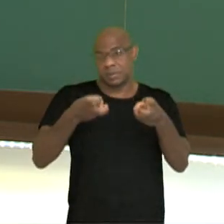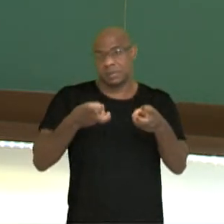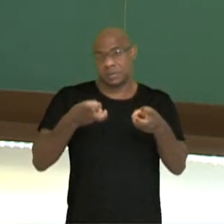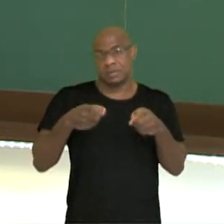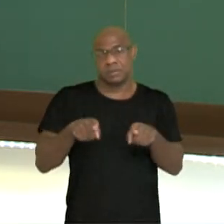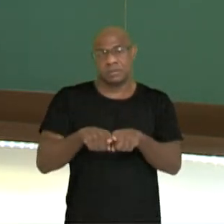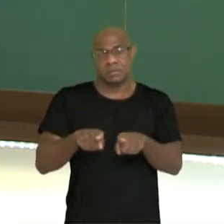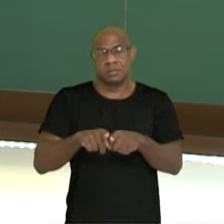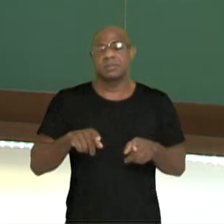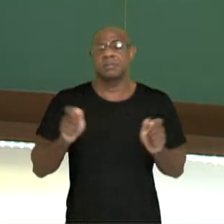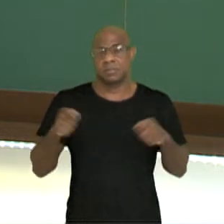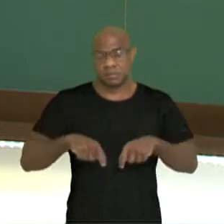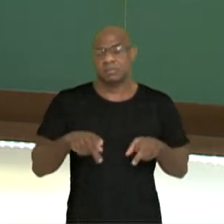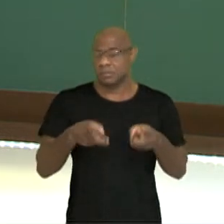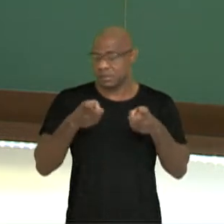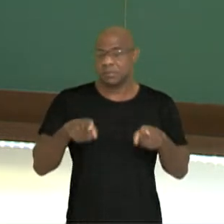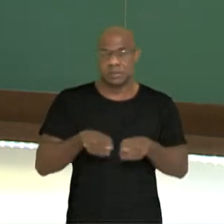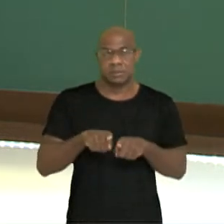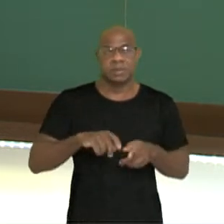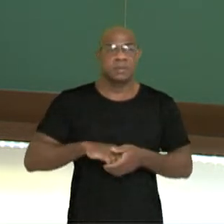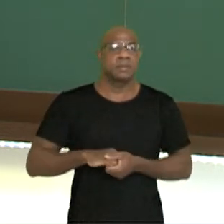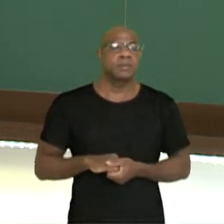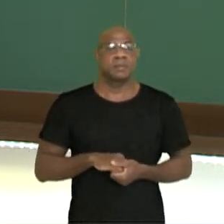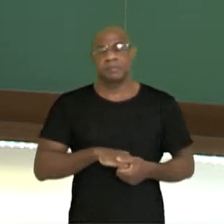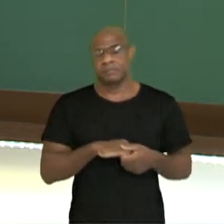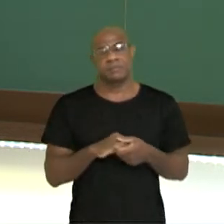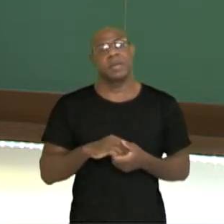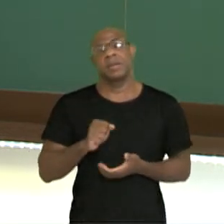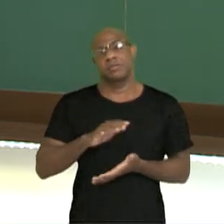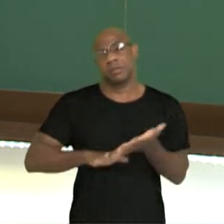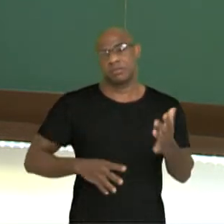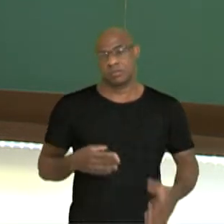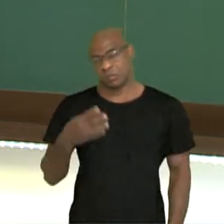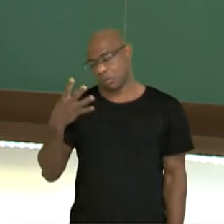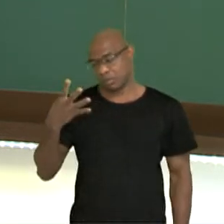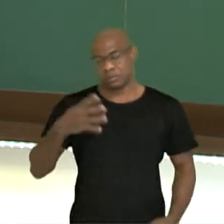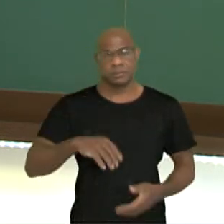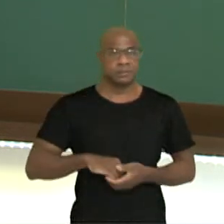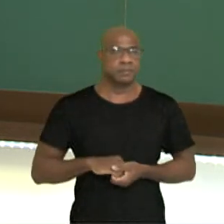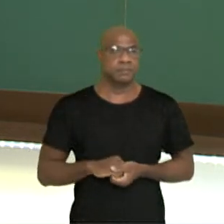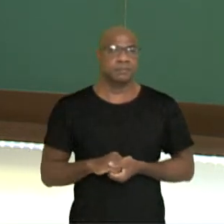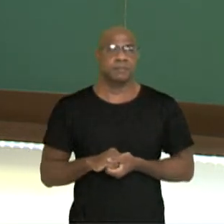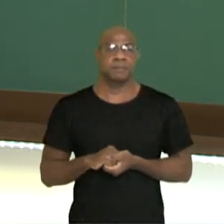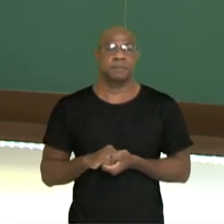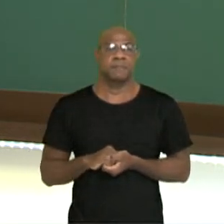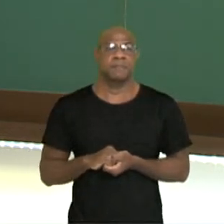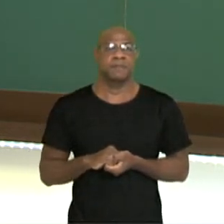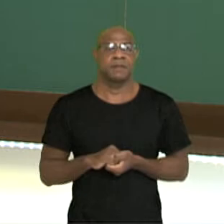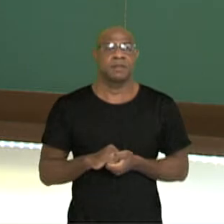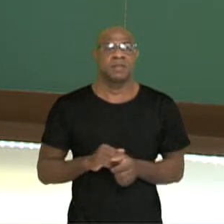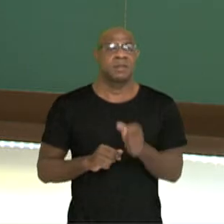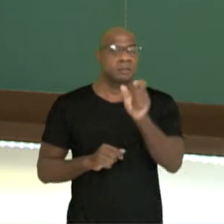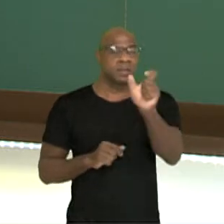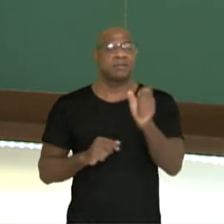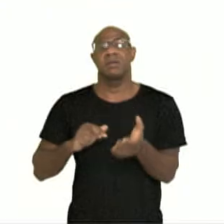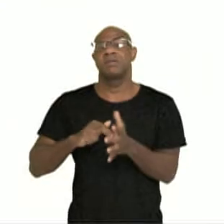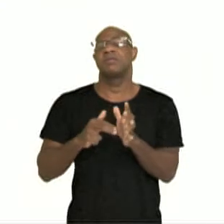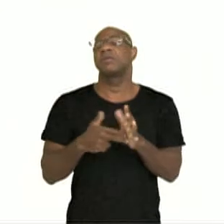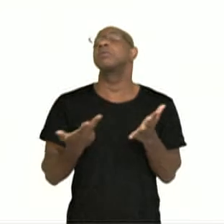por meio das micro-ondas. Tá? E quanto à nossa quarta atividade aqui, what do these words mean? O que essas palavras